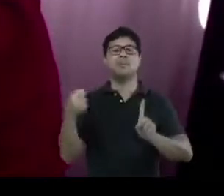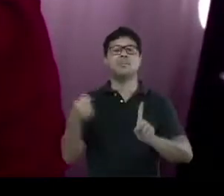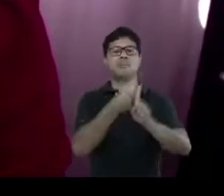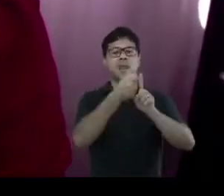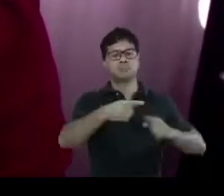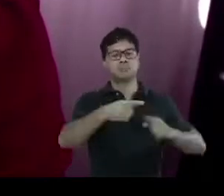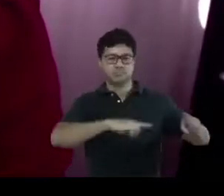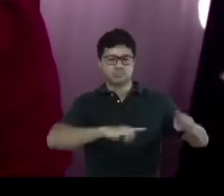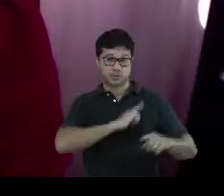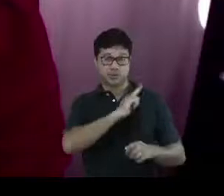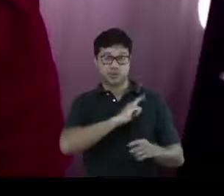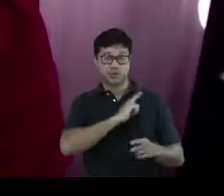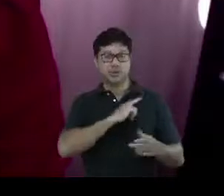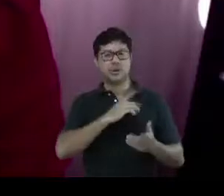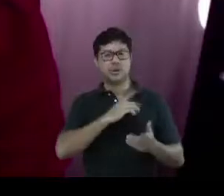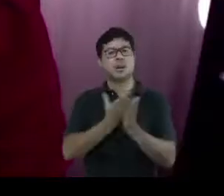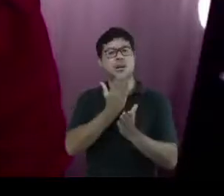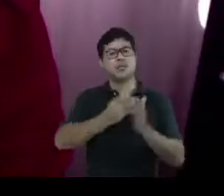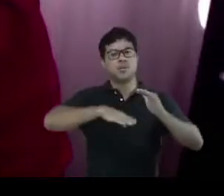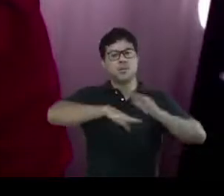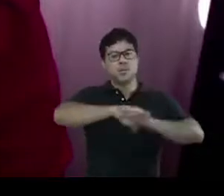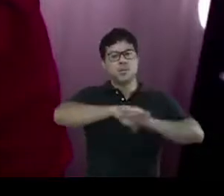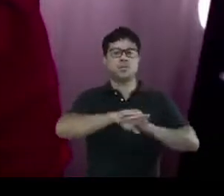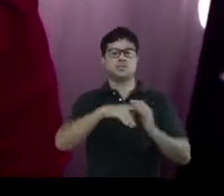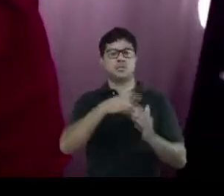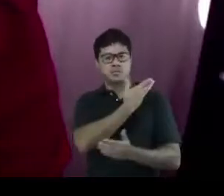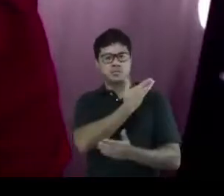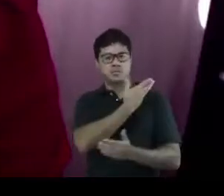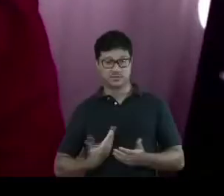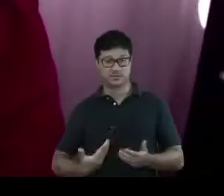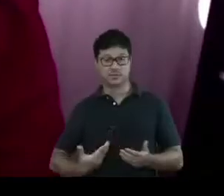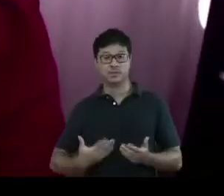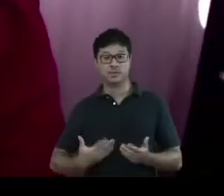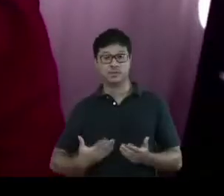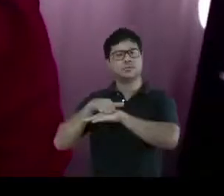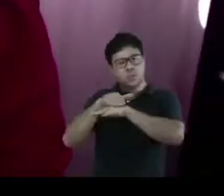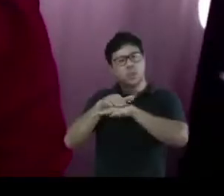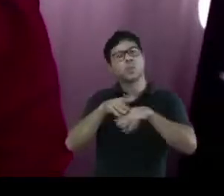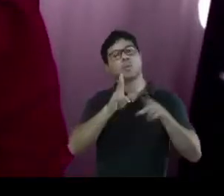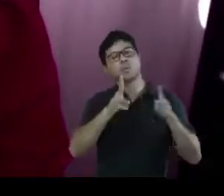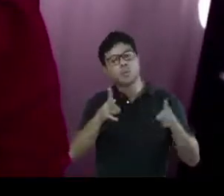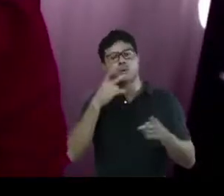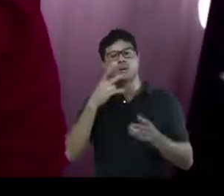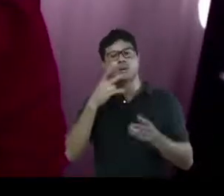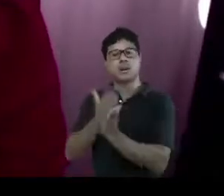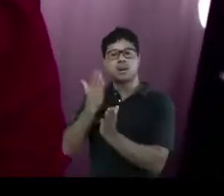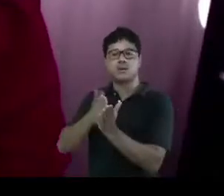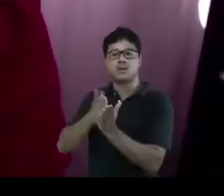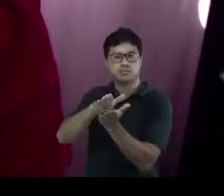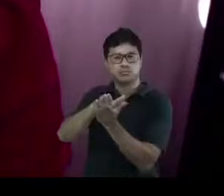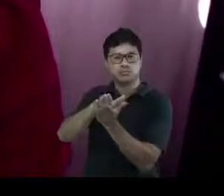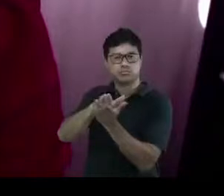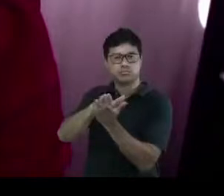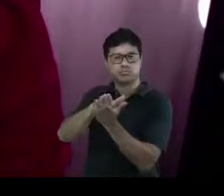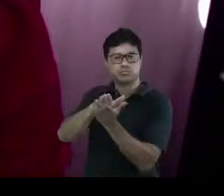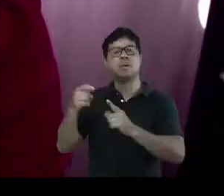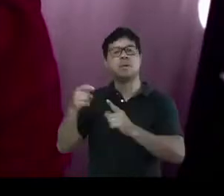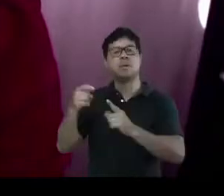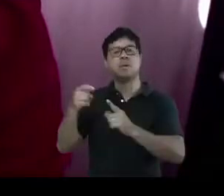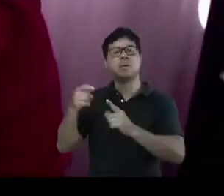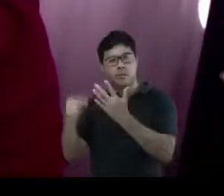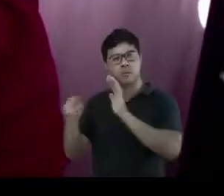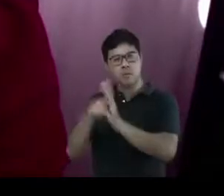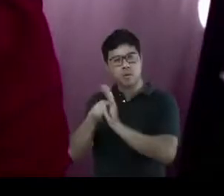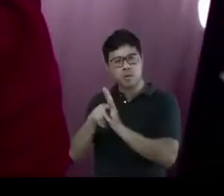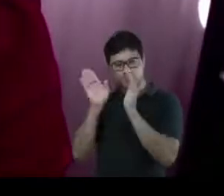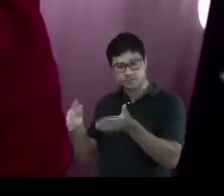no gerenciamento do patrimônio bibliográfico, onde seguiremos conversando sobre o livro impresso e suas características